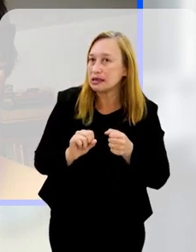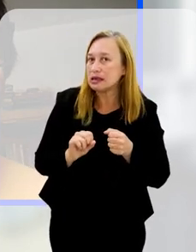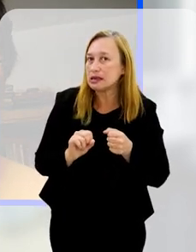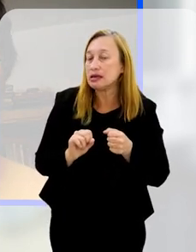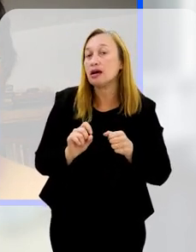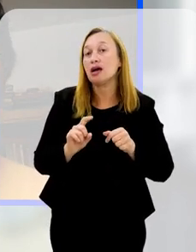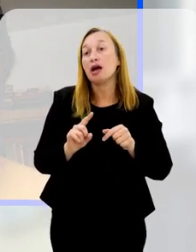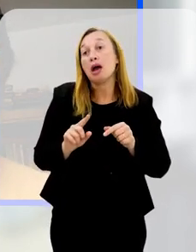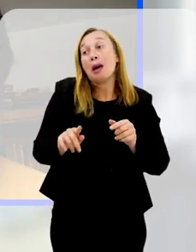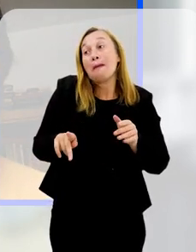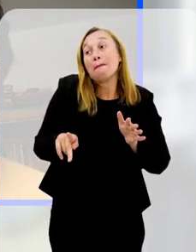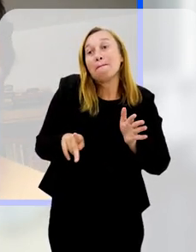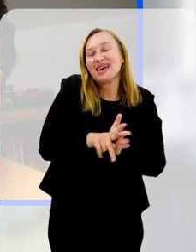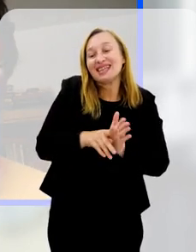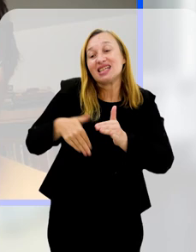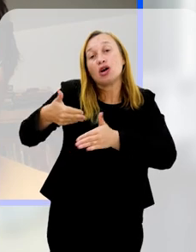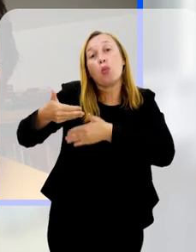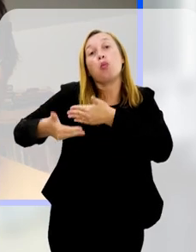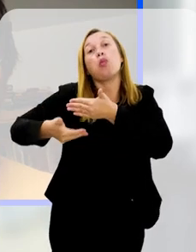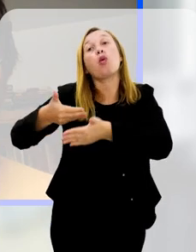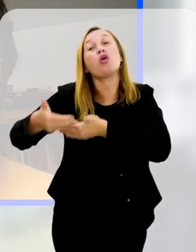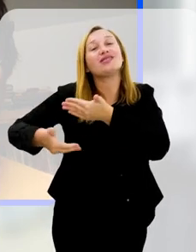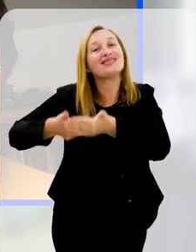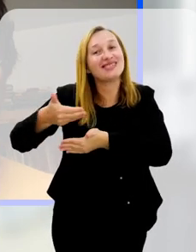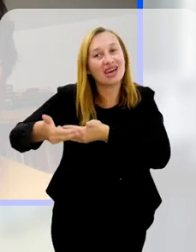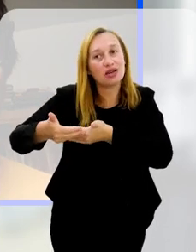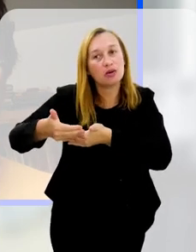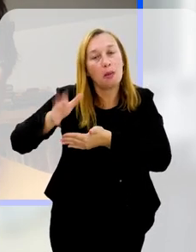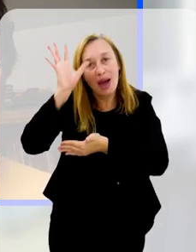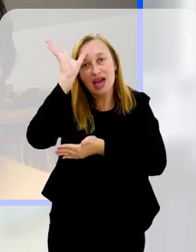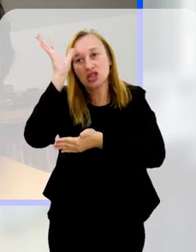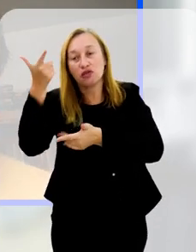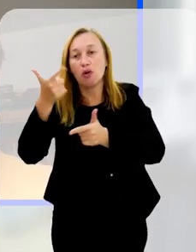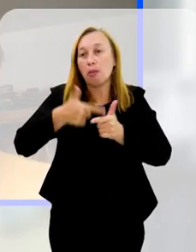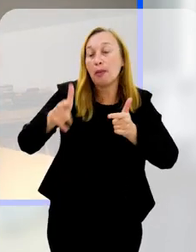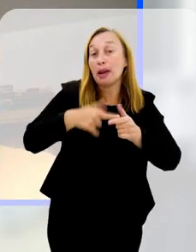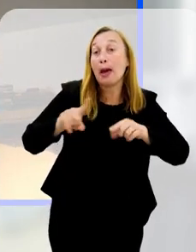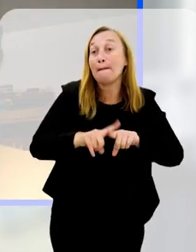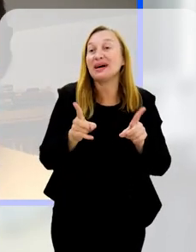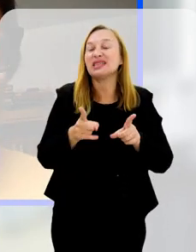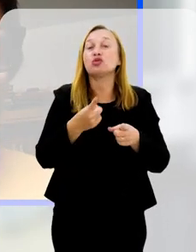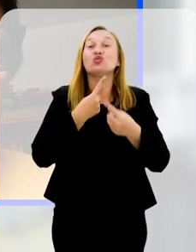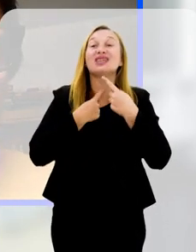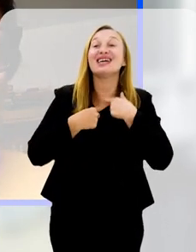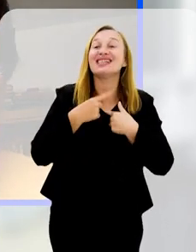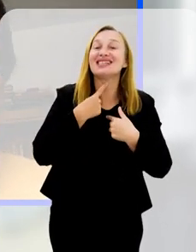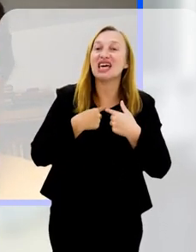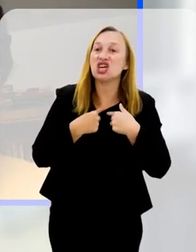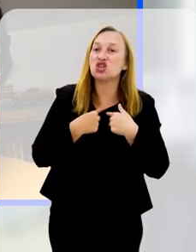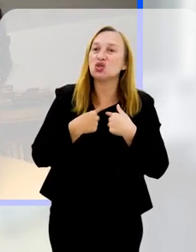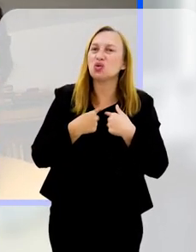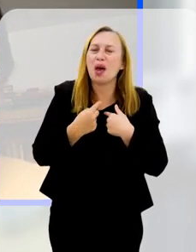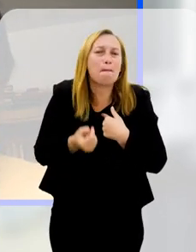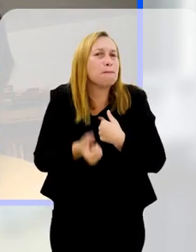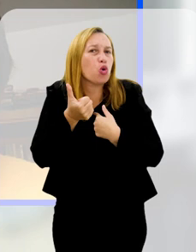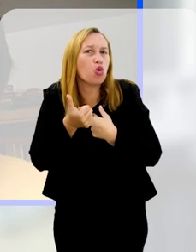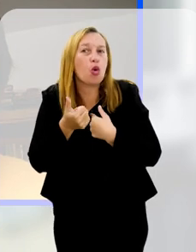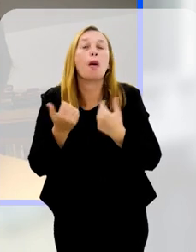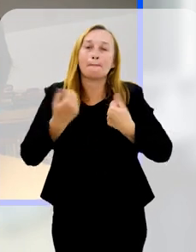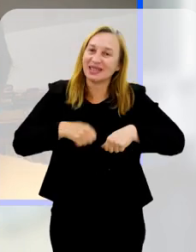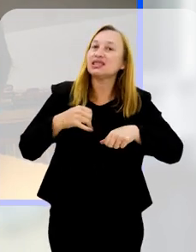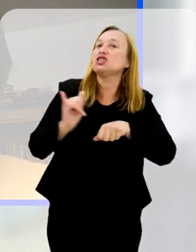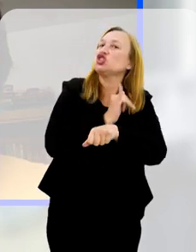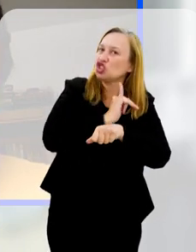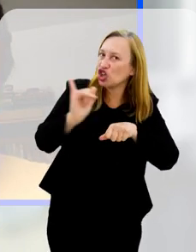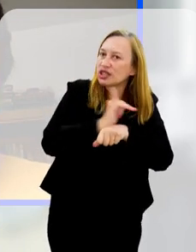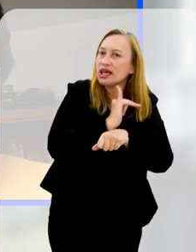fazer faz parte do processo de resolução de um problema. Mas a vontade é totalmente insuficiente. É preciso